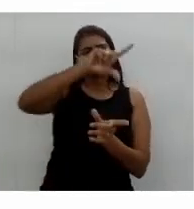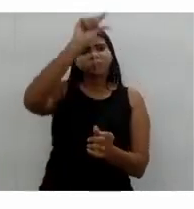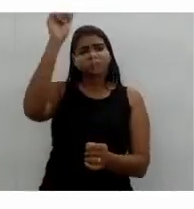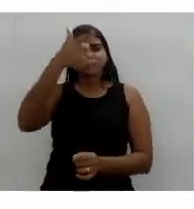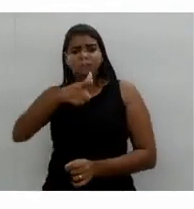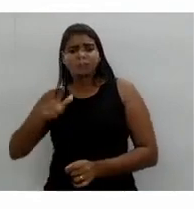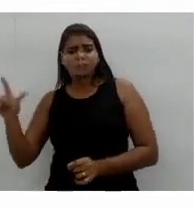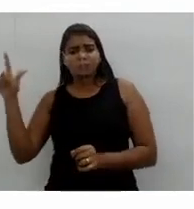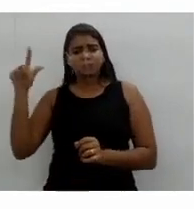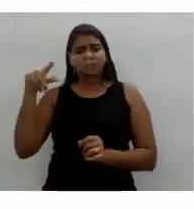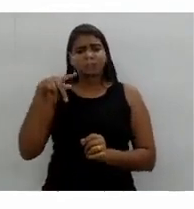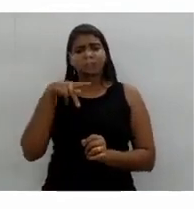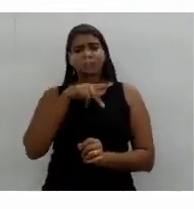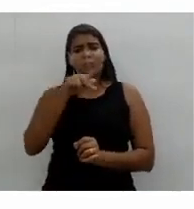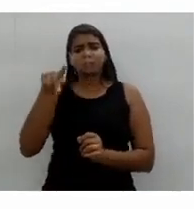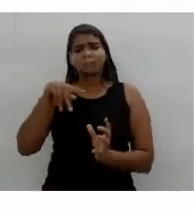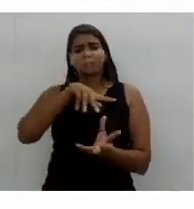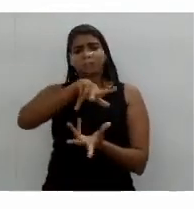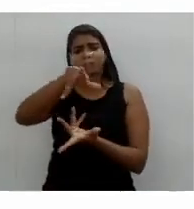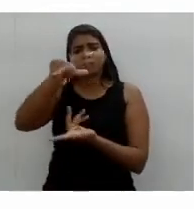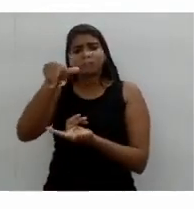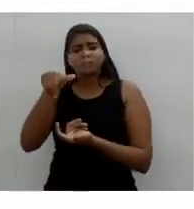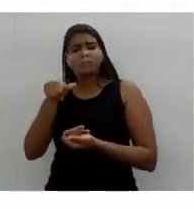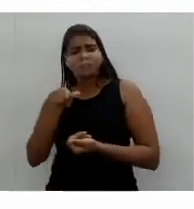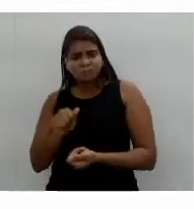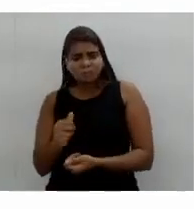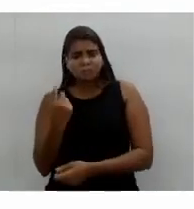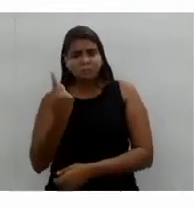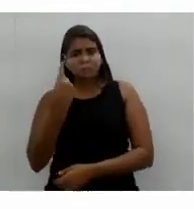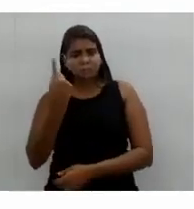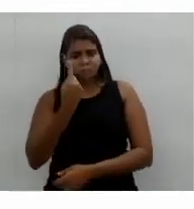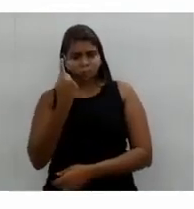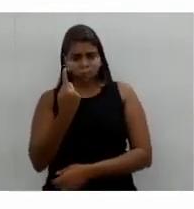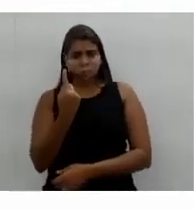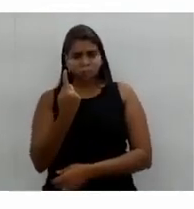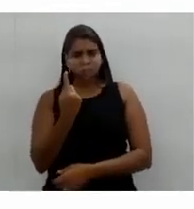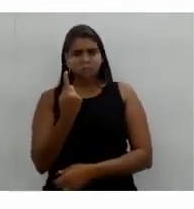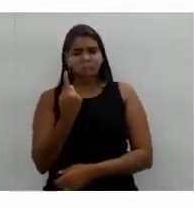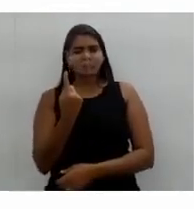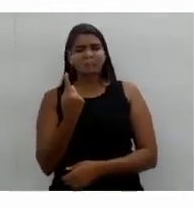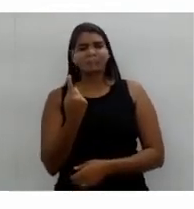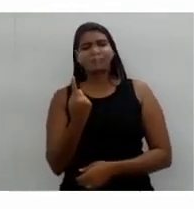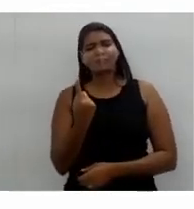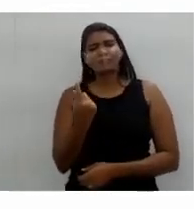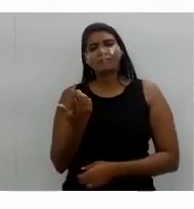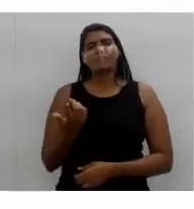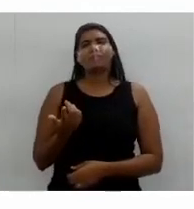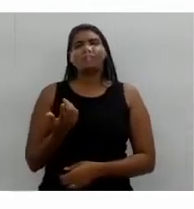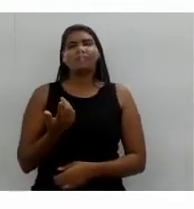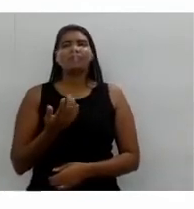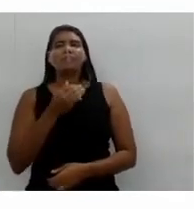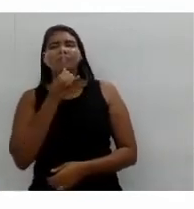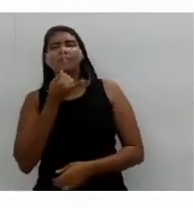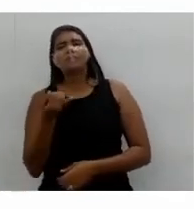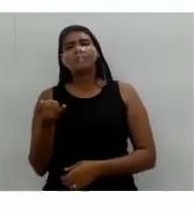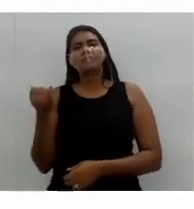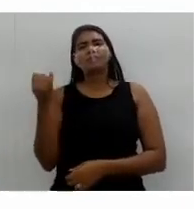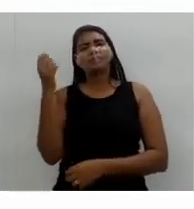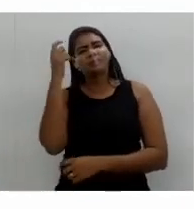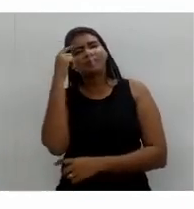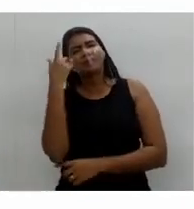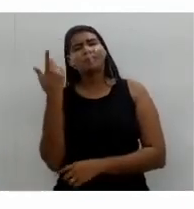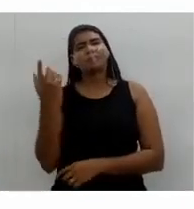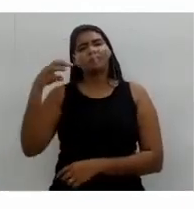outros planetas, e dentre esses planetas, um que é mais pensado